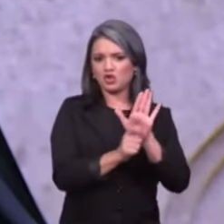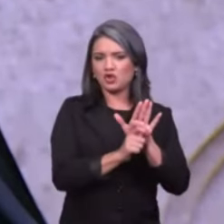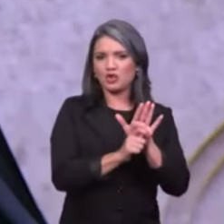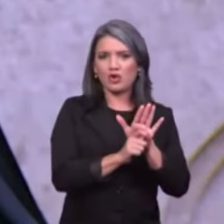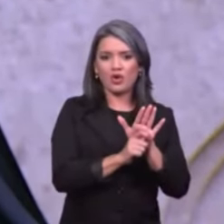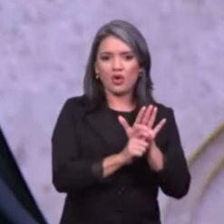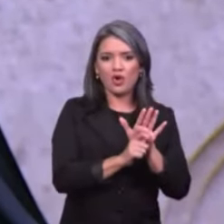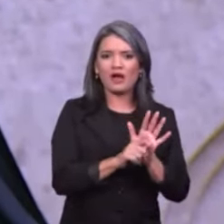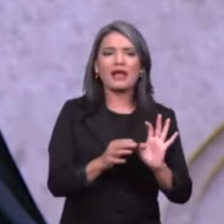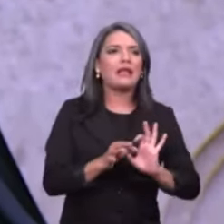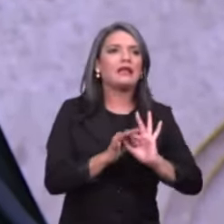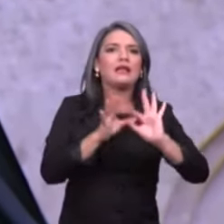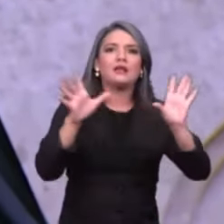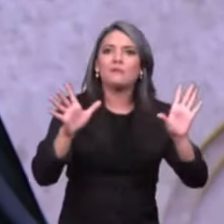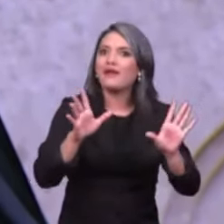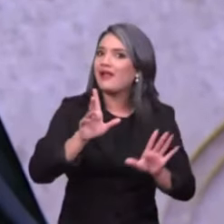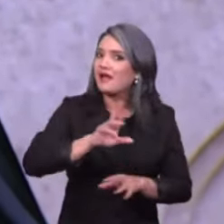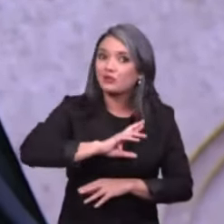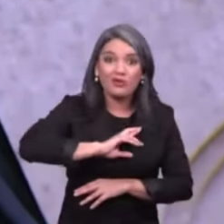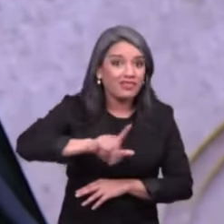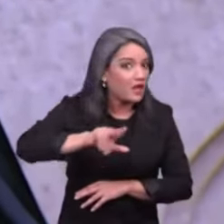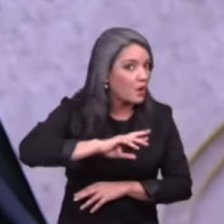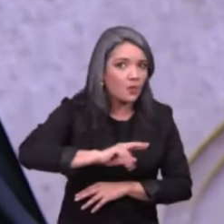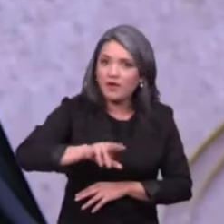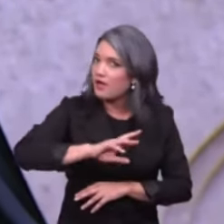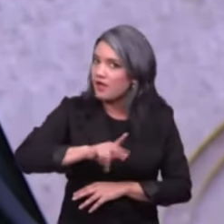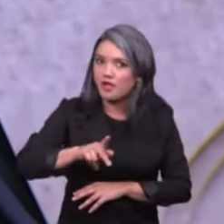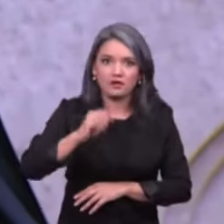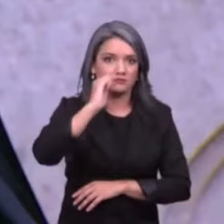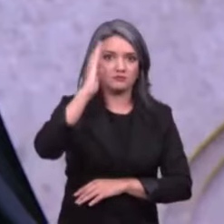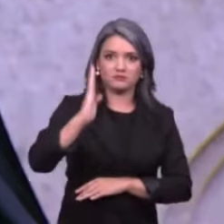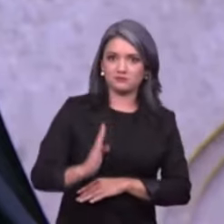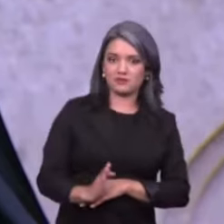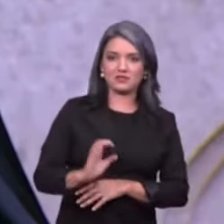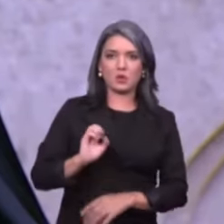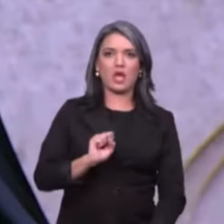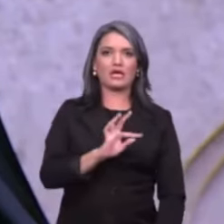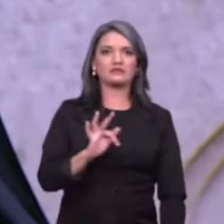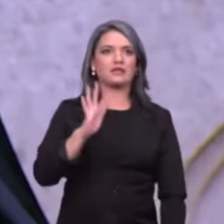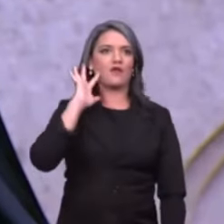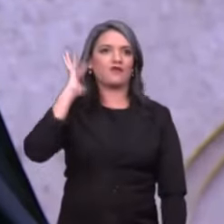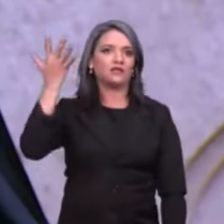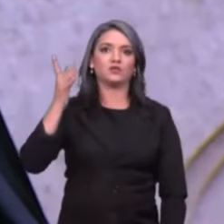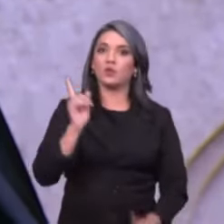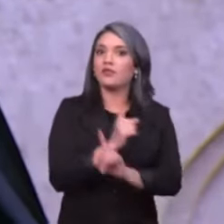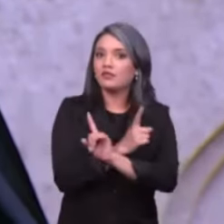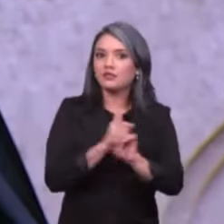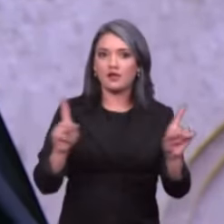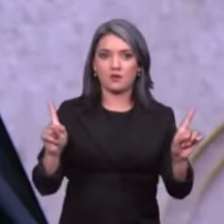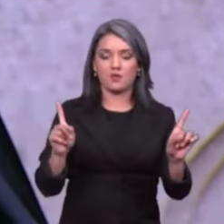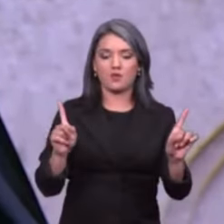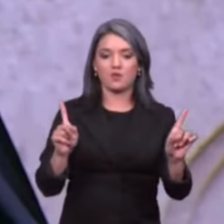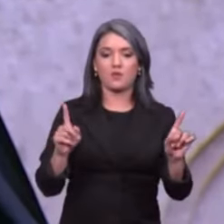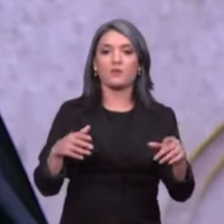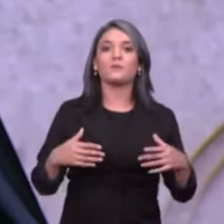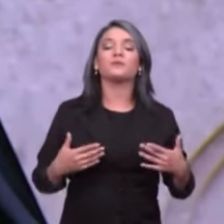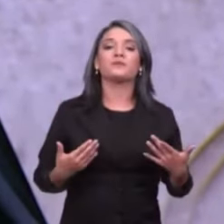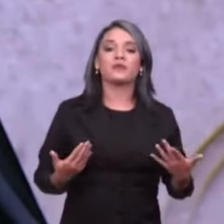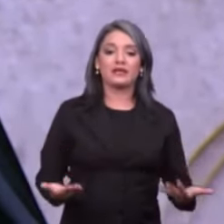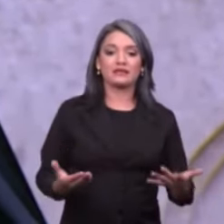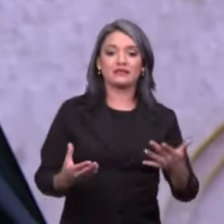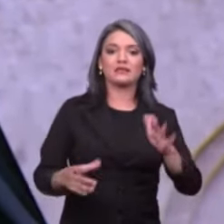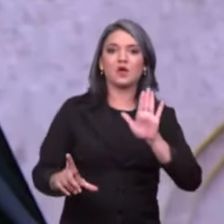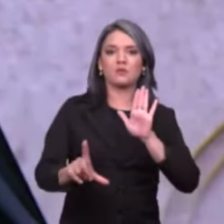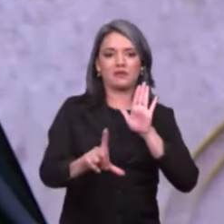nem serão liberadas no país por decisão do Supremo Tribunal Federal. Legalizar é